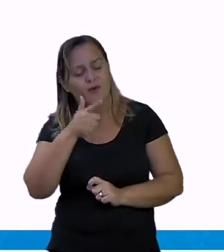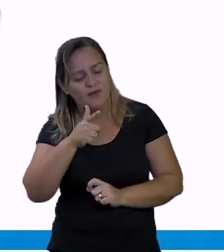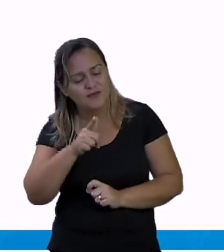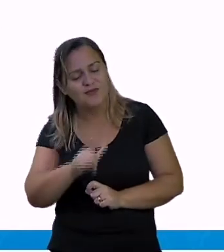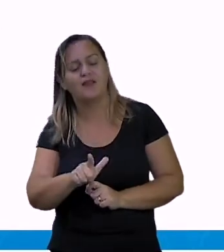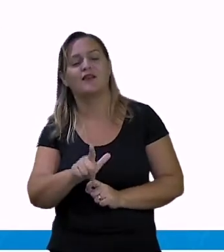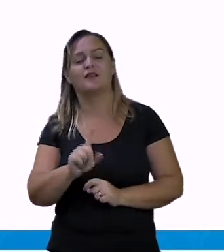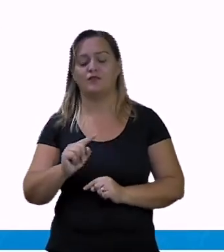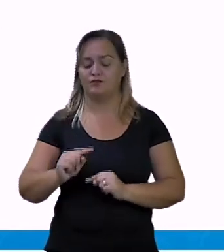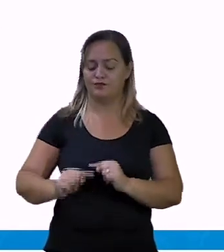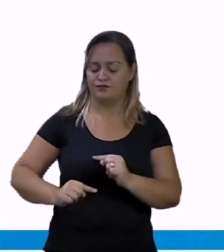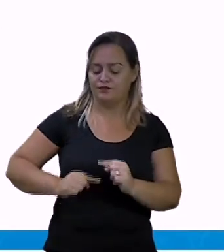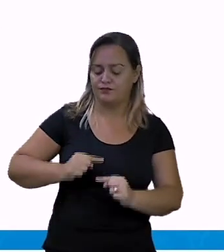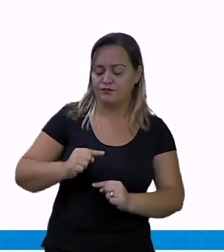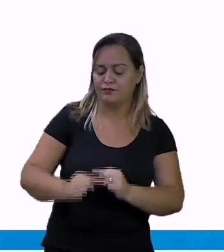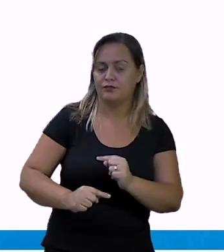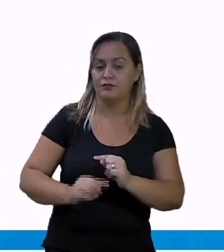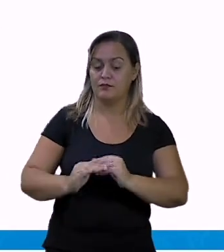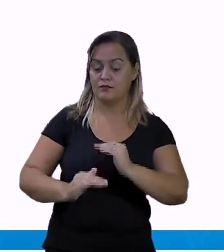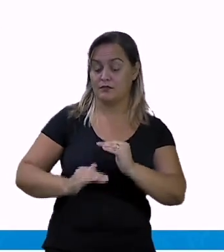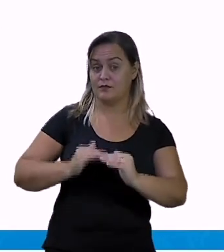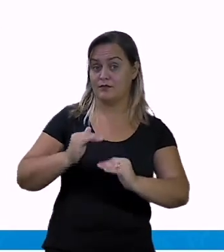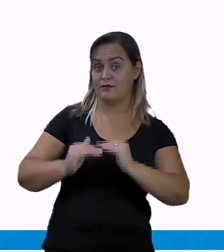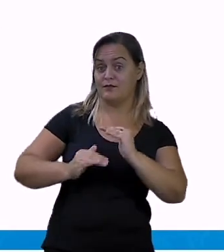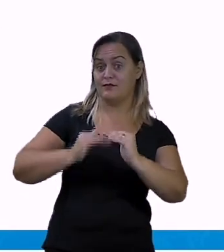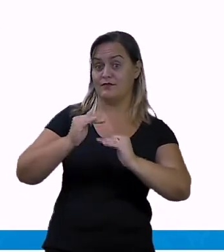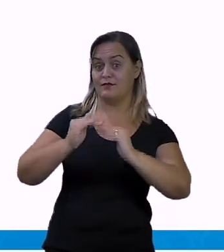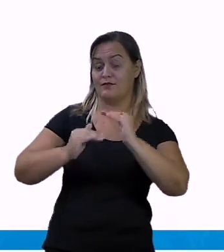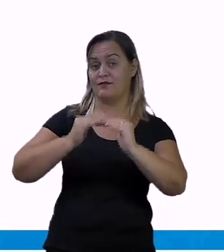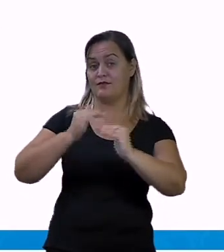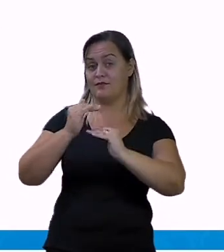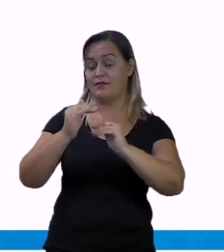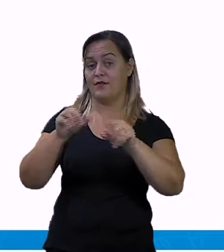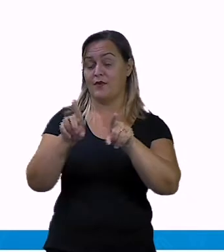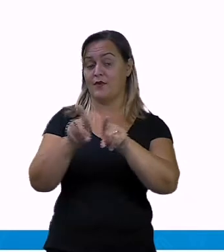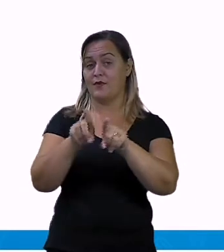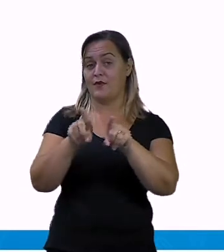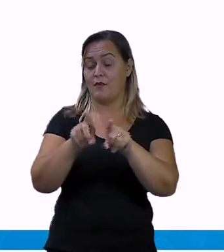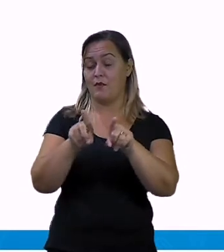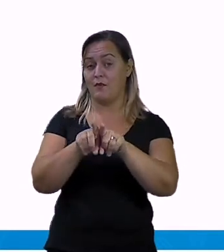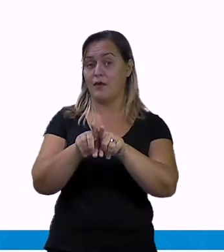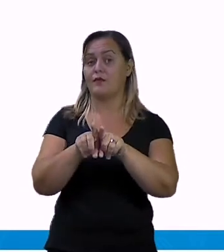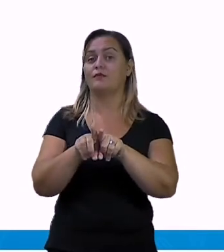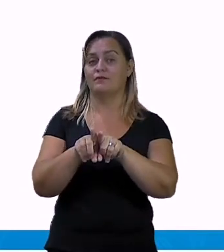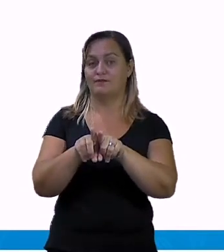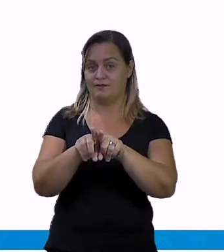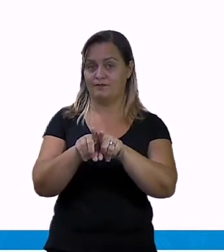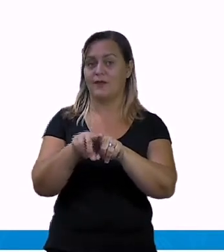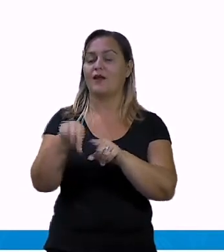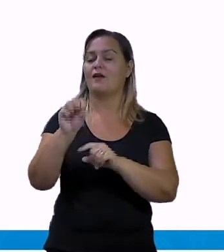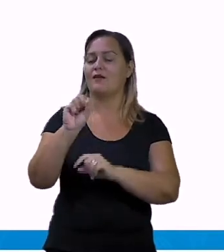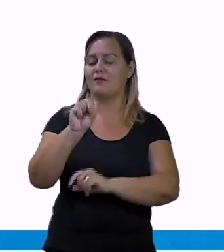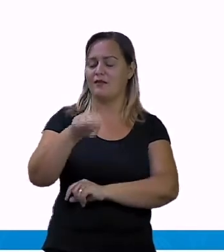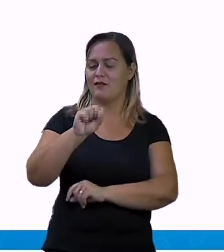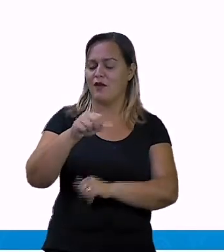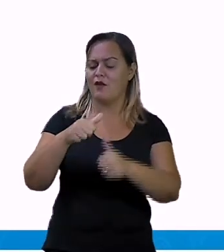se desenvolver de uma maneira bem ampla, conseguem se manter